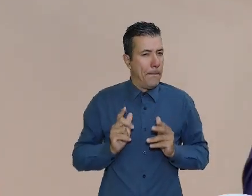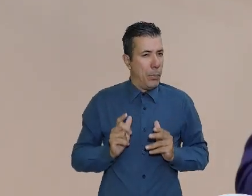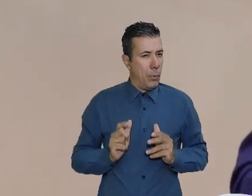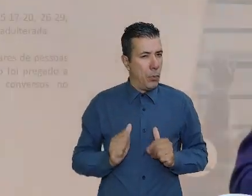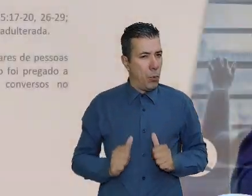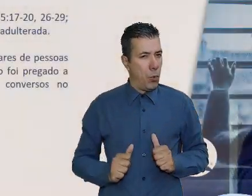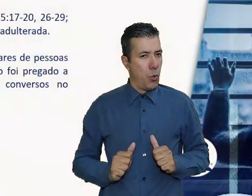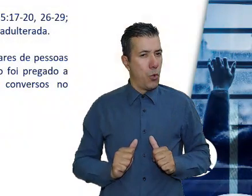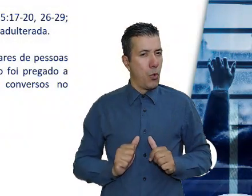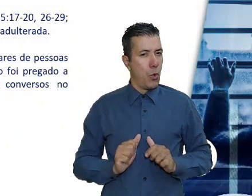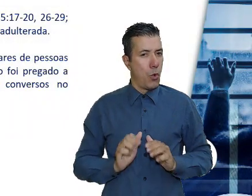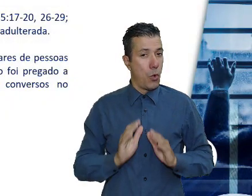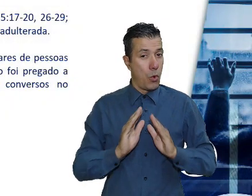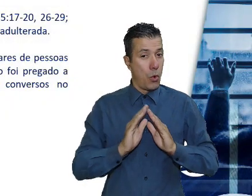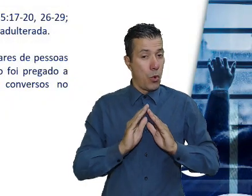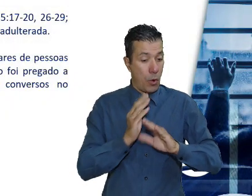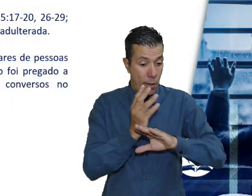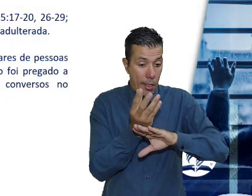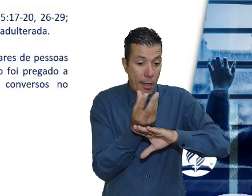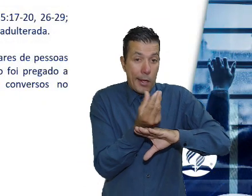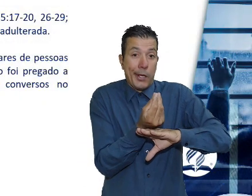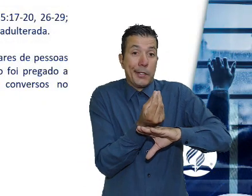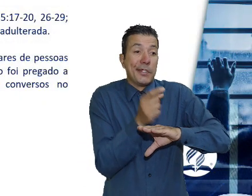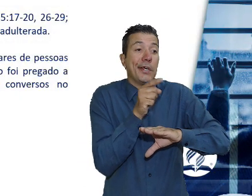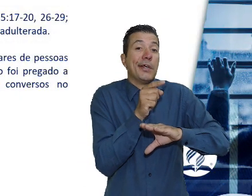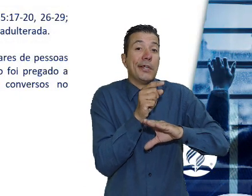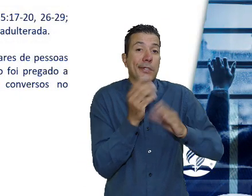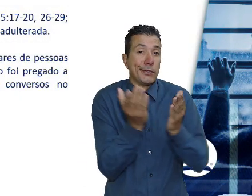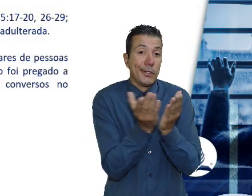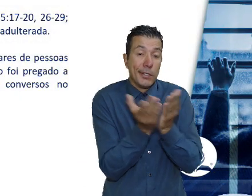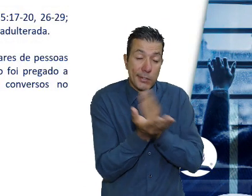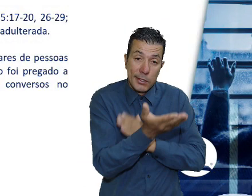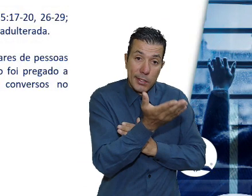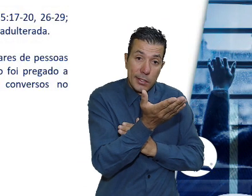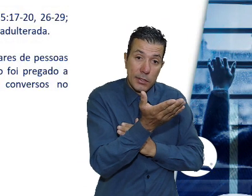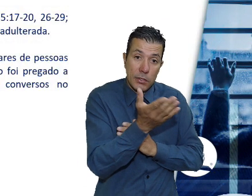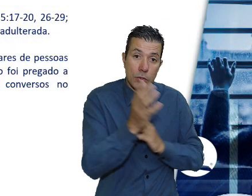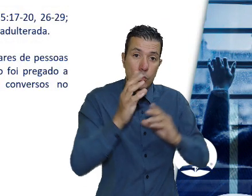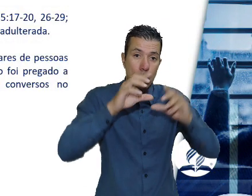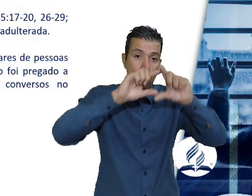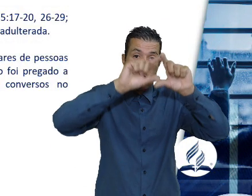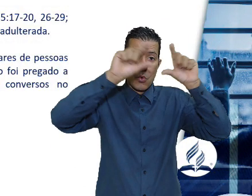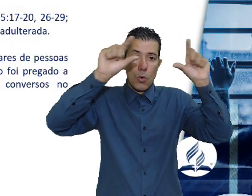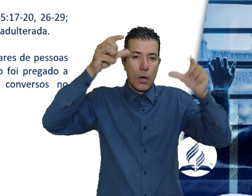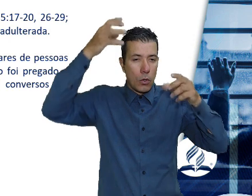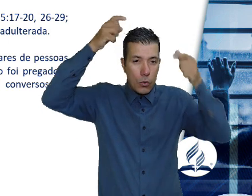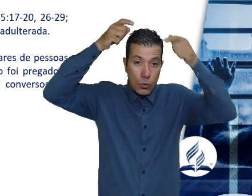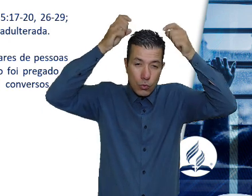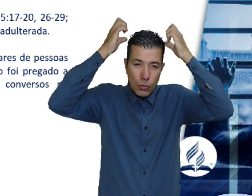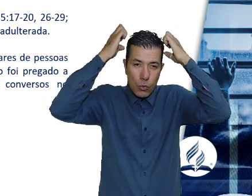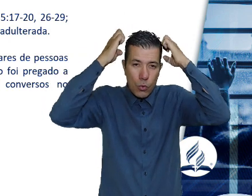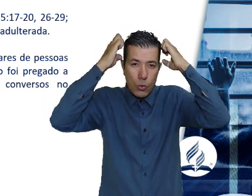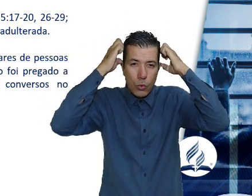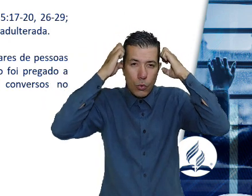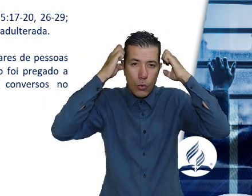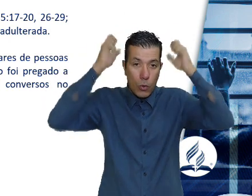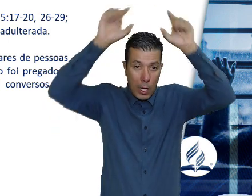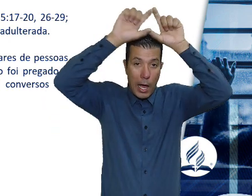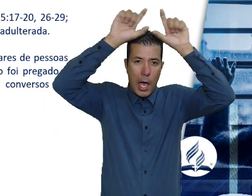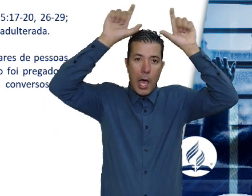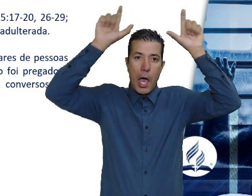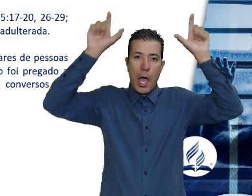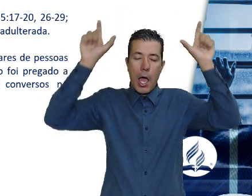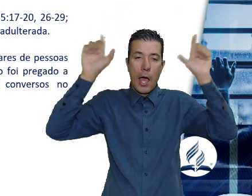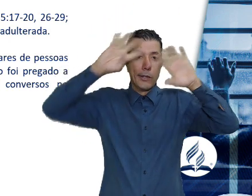dentro da igreja cristã. Então, nós podemos ver também que existe ali que foi dado um arco e uma coroa, simbolizando algo que era